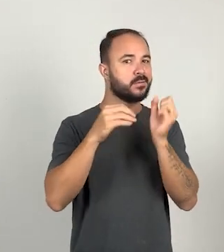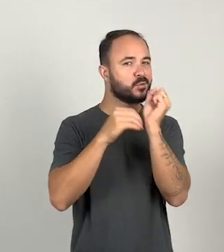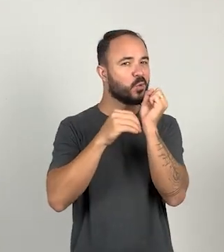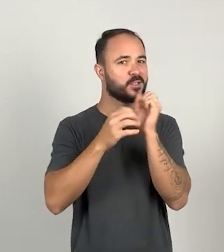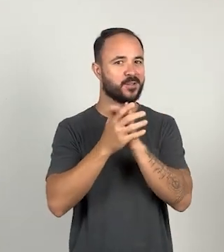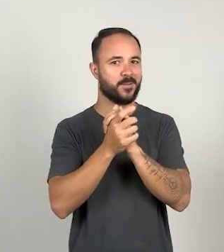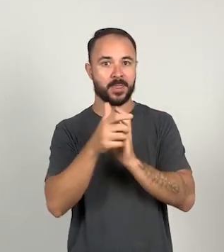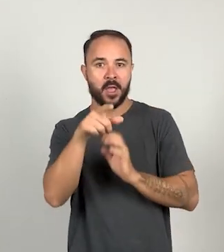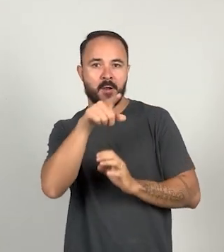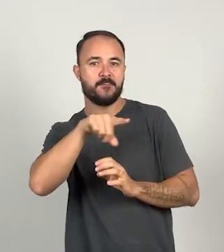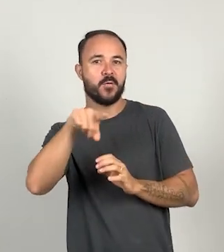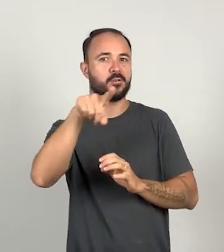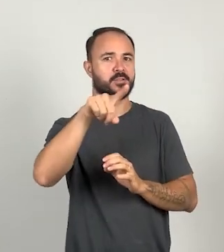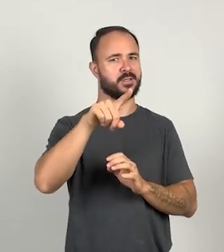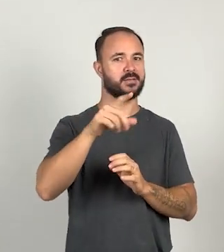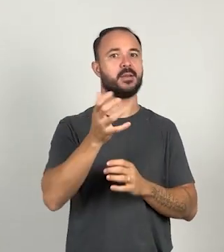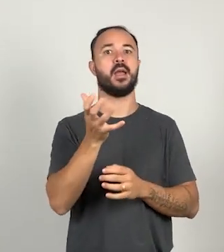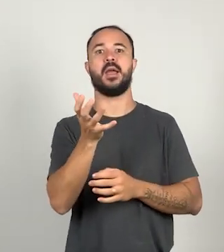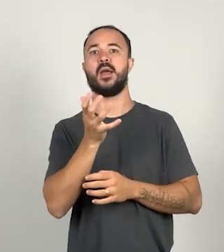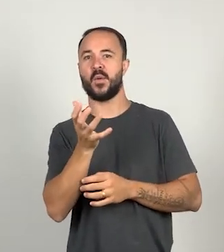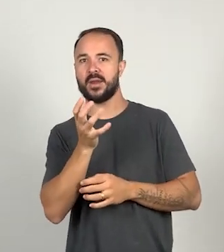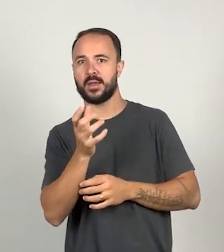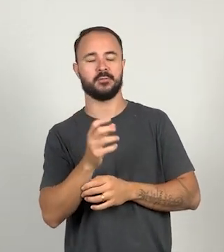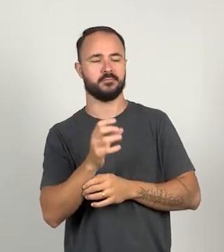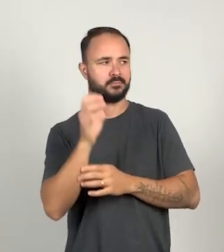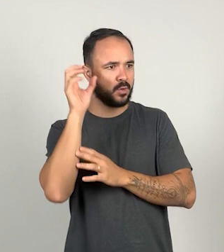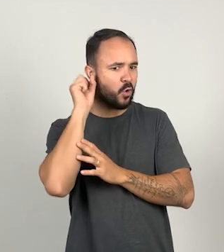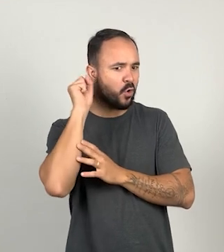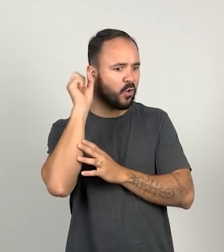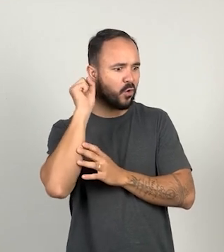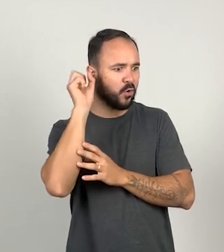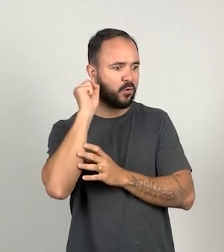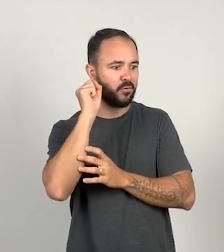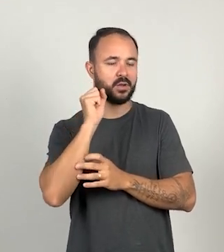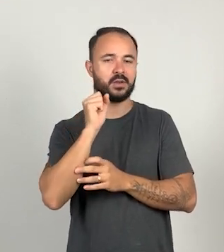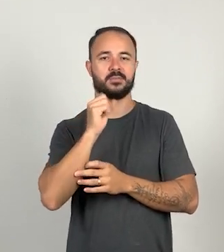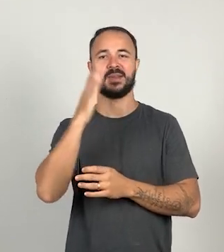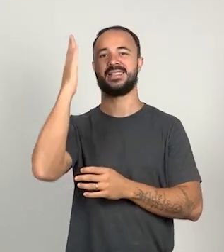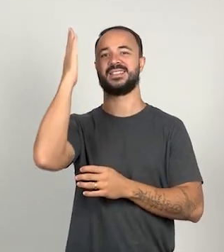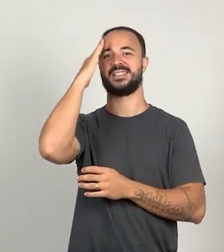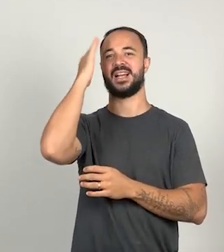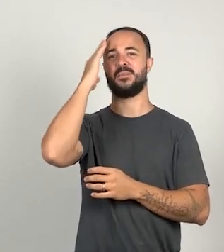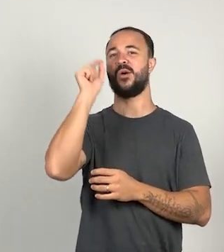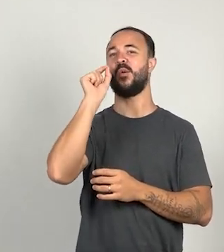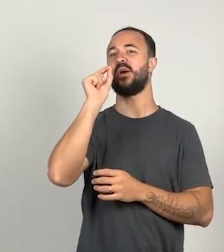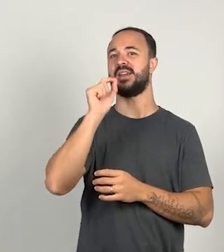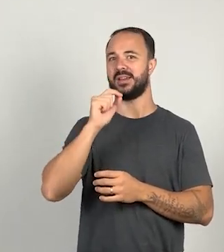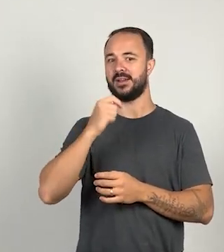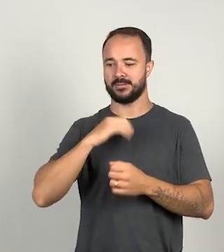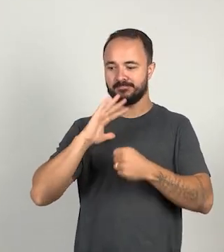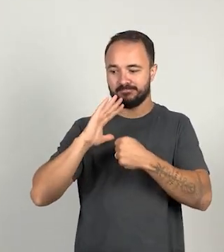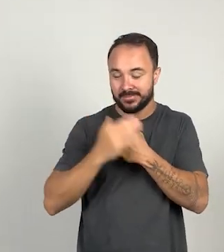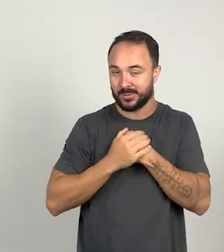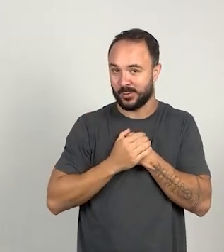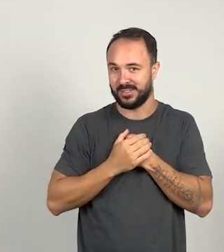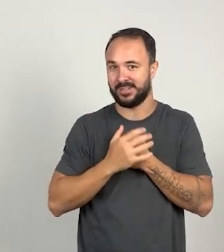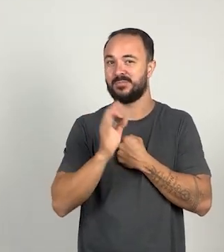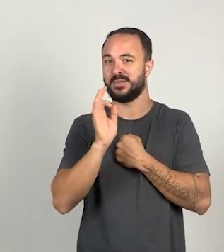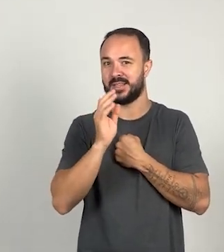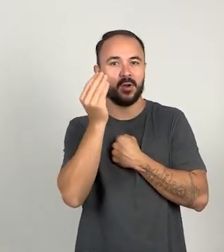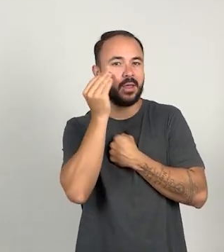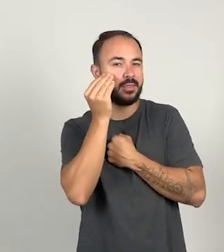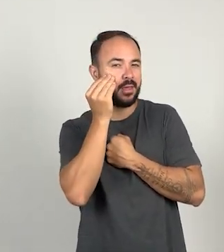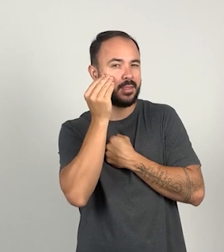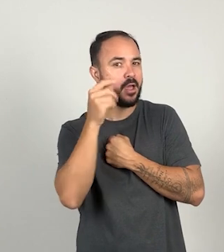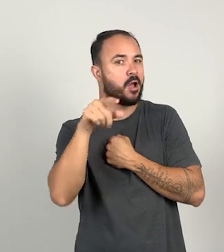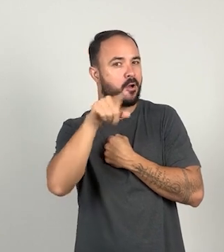casa adivinhe o som que o objeto que está aqui, ó, escondidinho, produz. Vamos